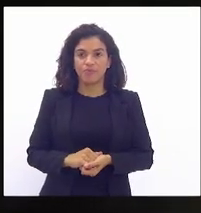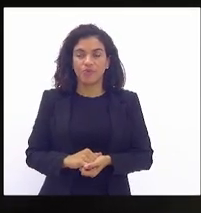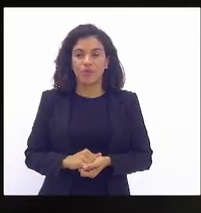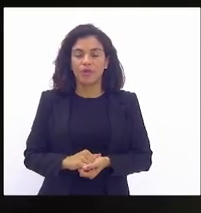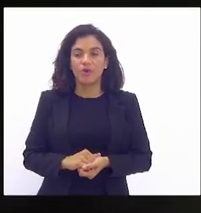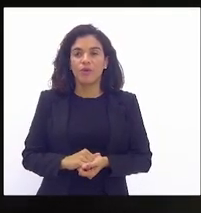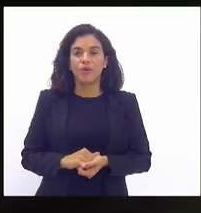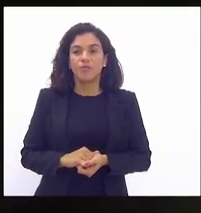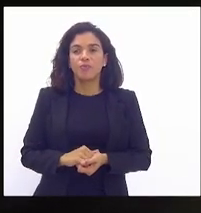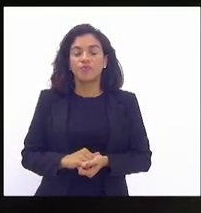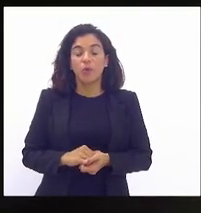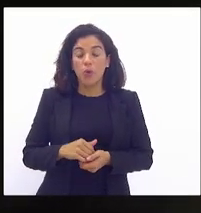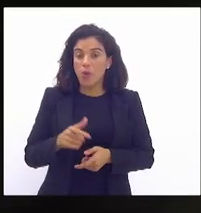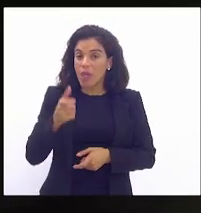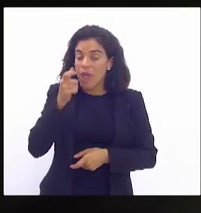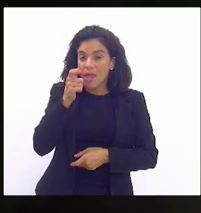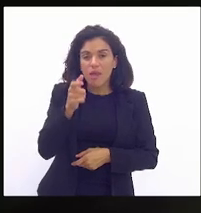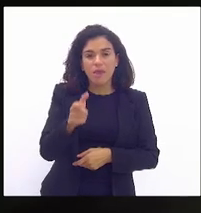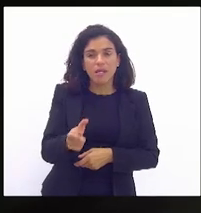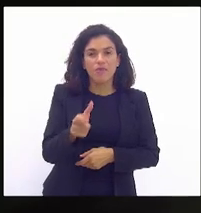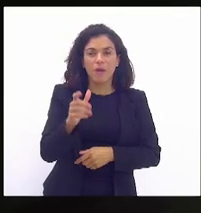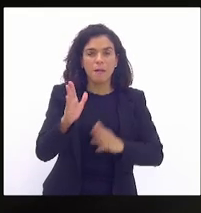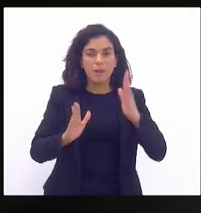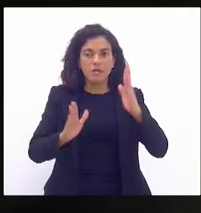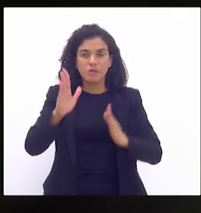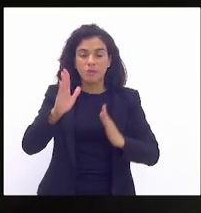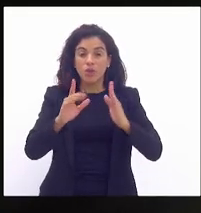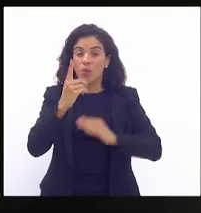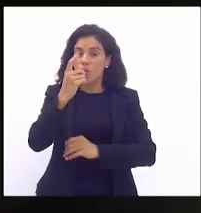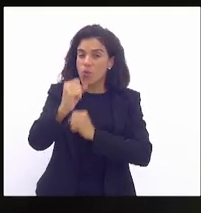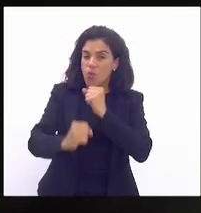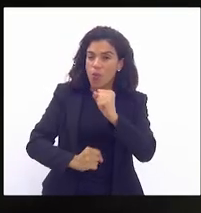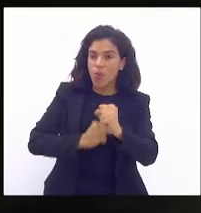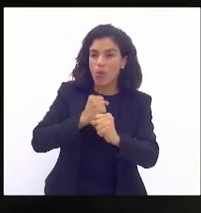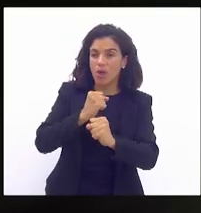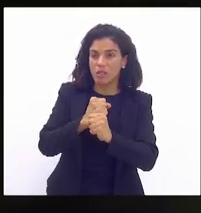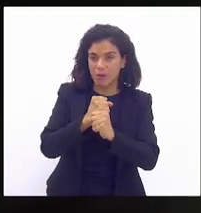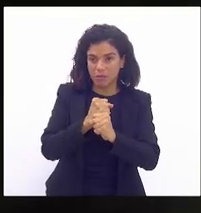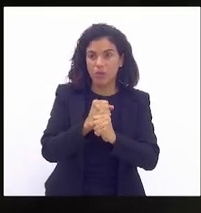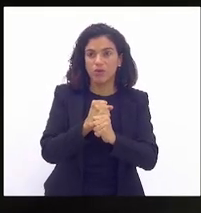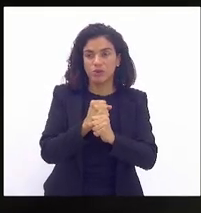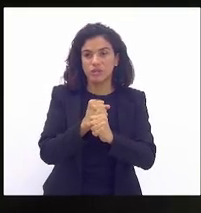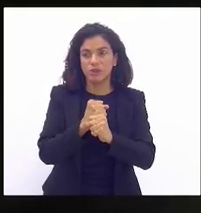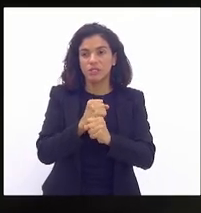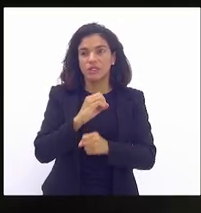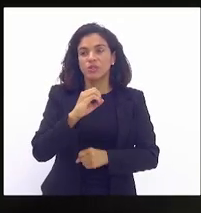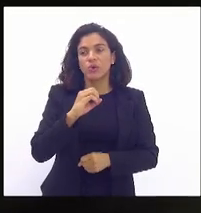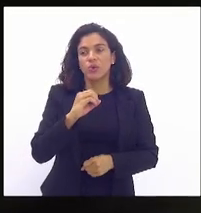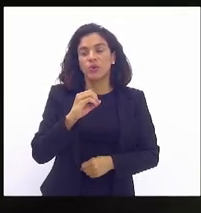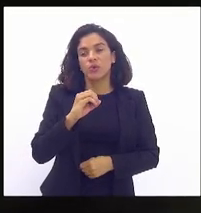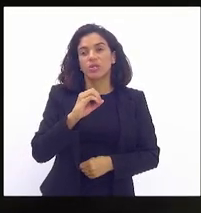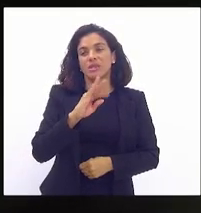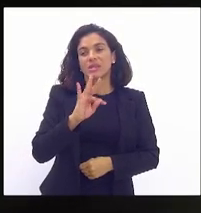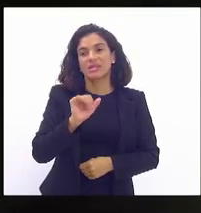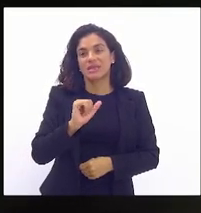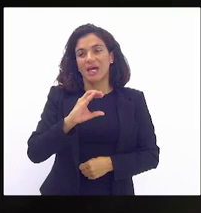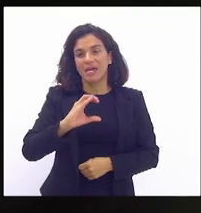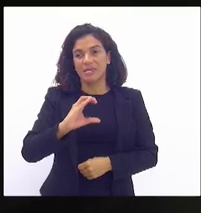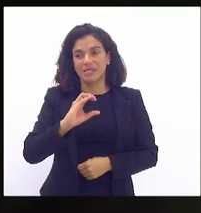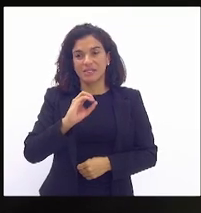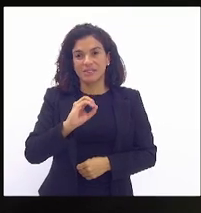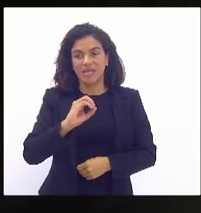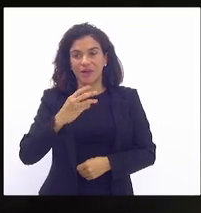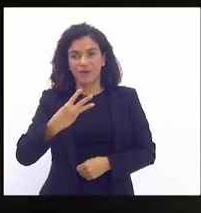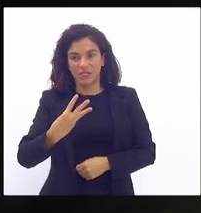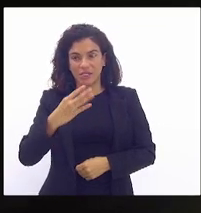E o que é incrível é que aproximadamente um ano depois do TAC 03 de 2016, que foi